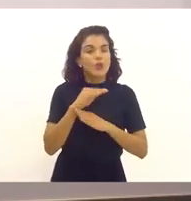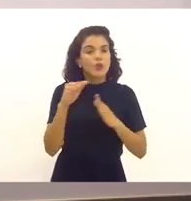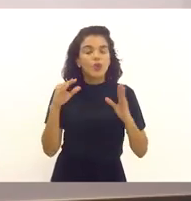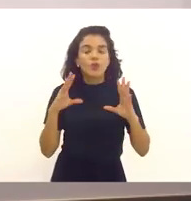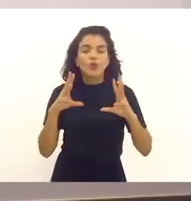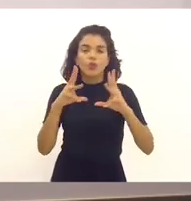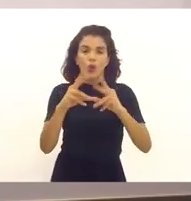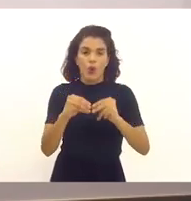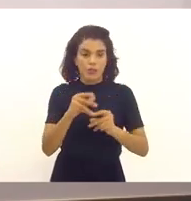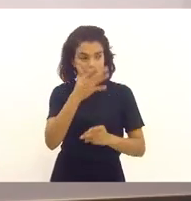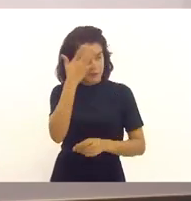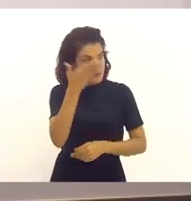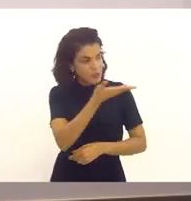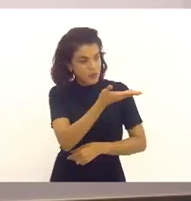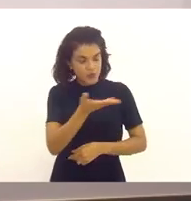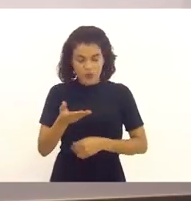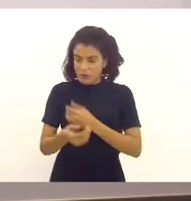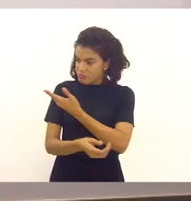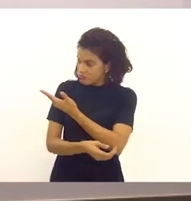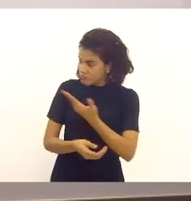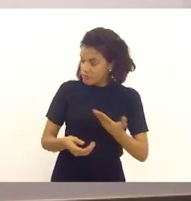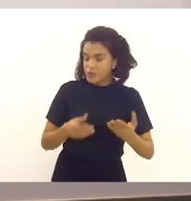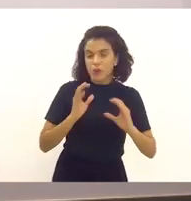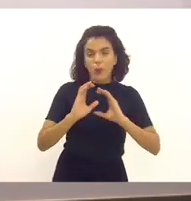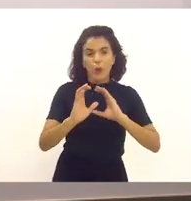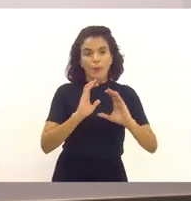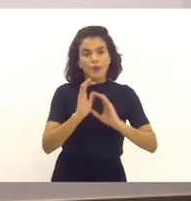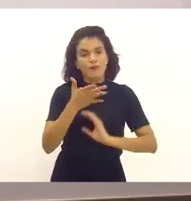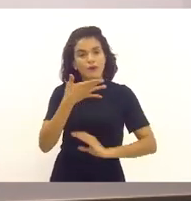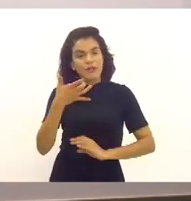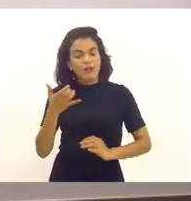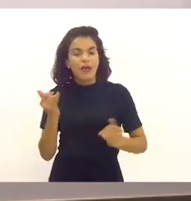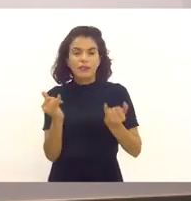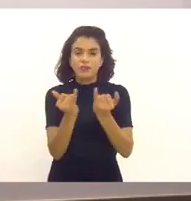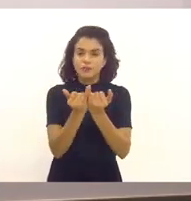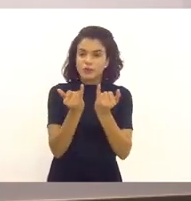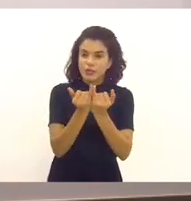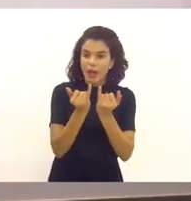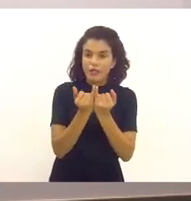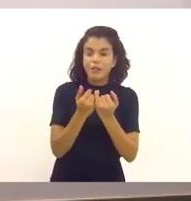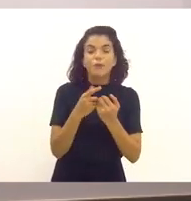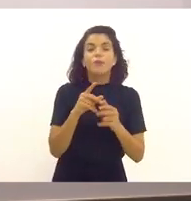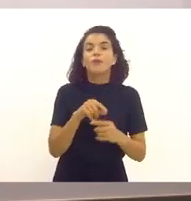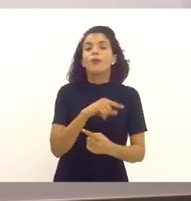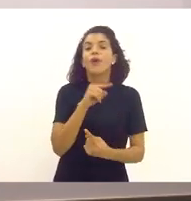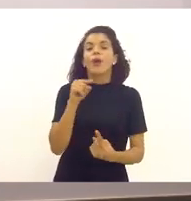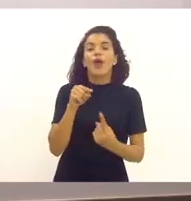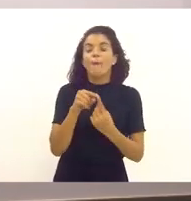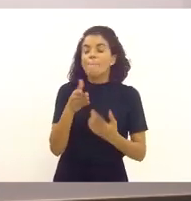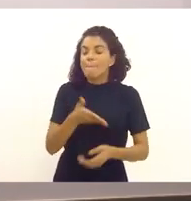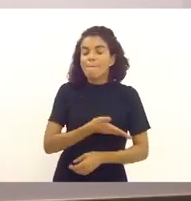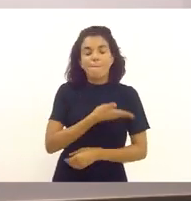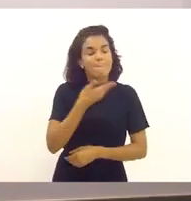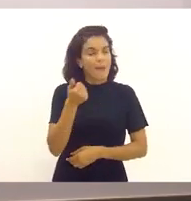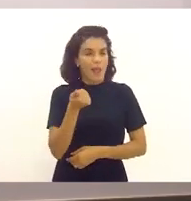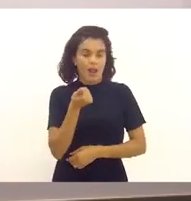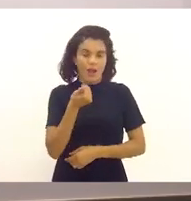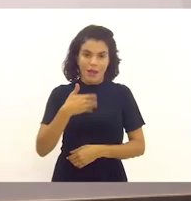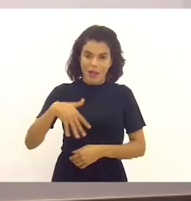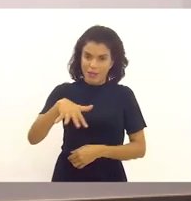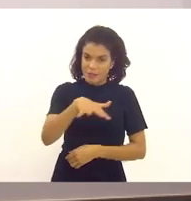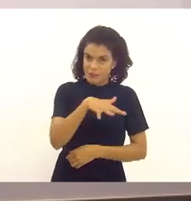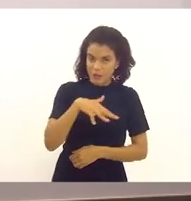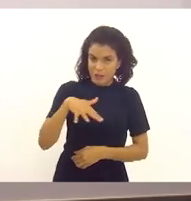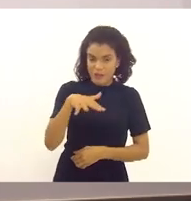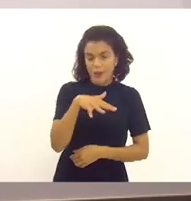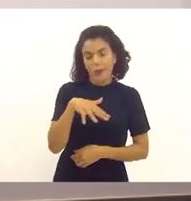atores que estão aqui presentes se comunicam com facilidade com intimidade exatamente para otimizar alguma questão que a gente tenha